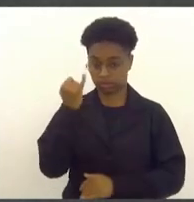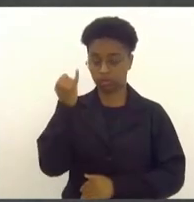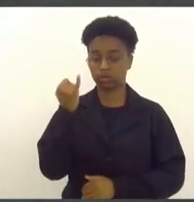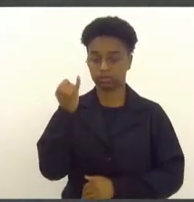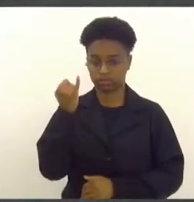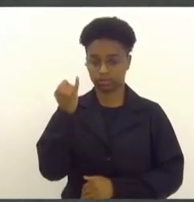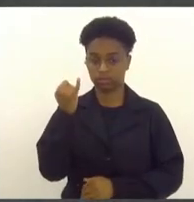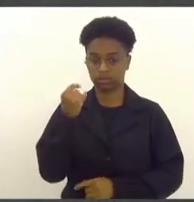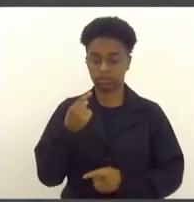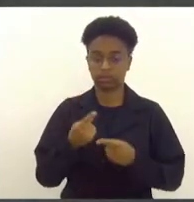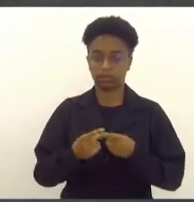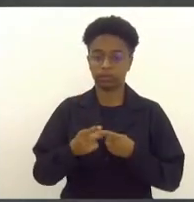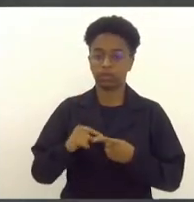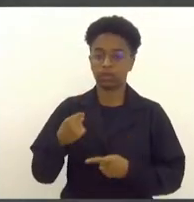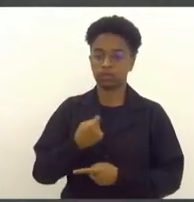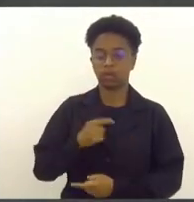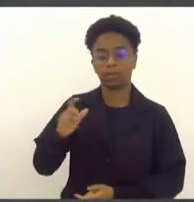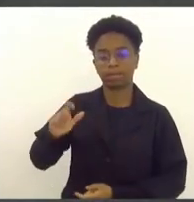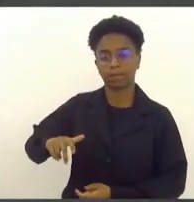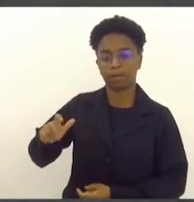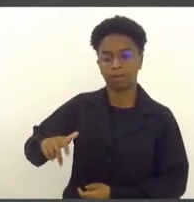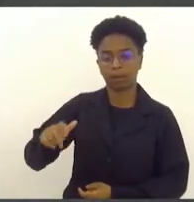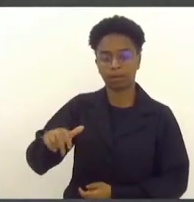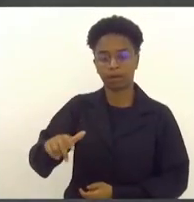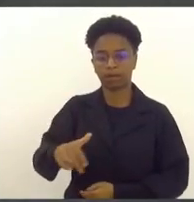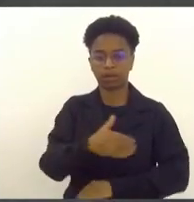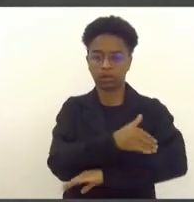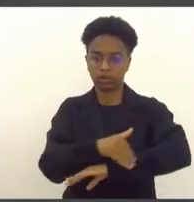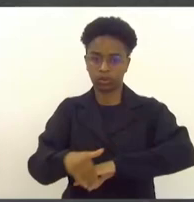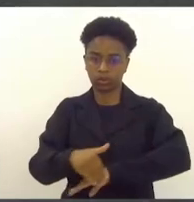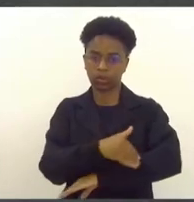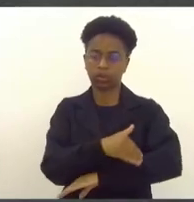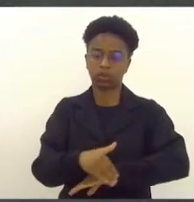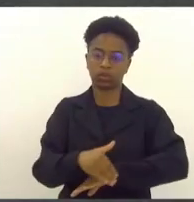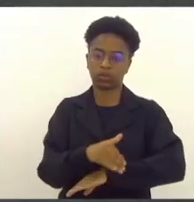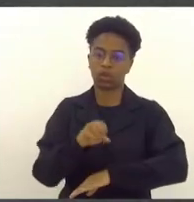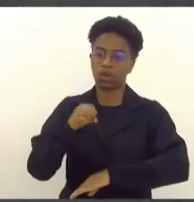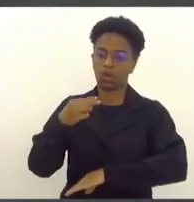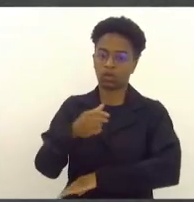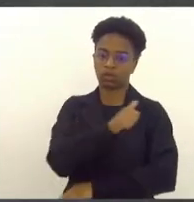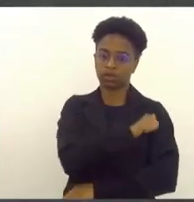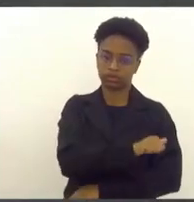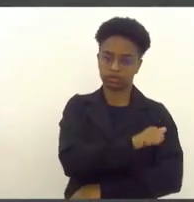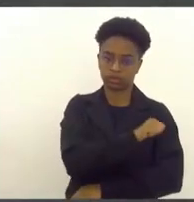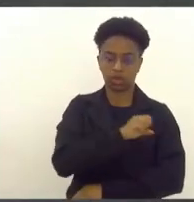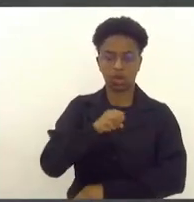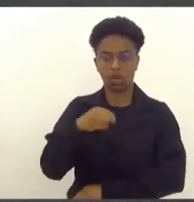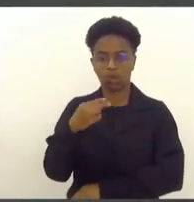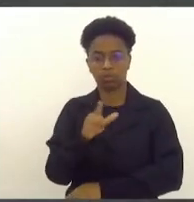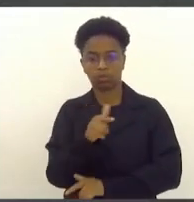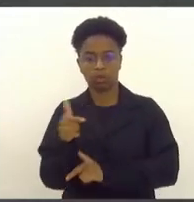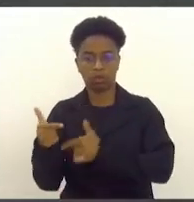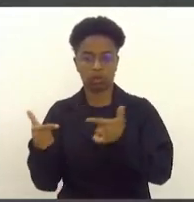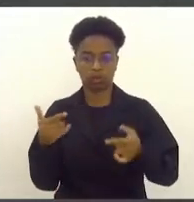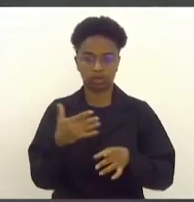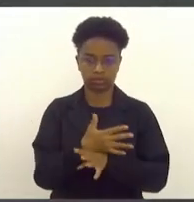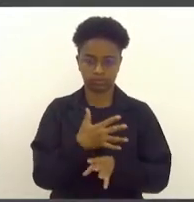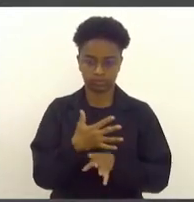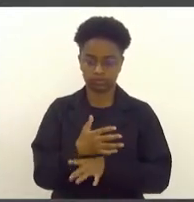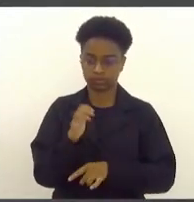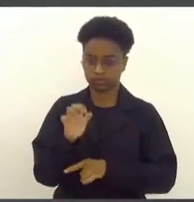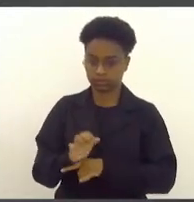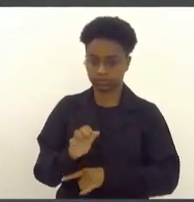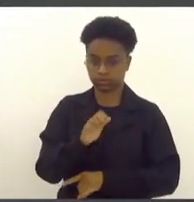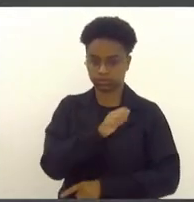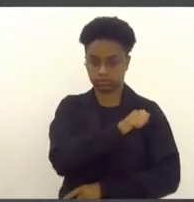quando a gente anda pela pelas ruas seja do Rio de Janeiro seja de outras cidades do